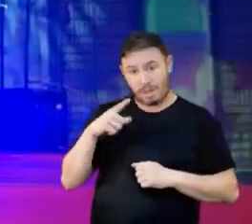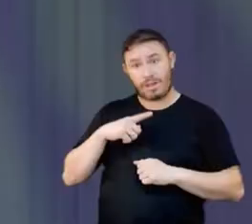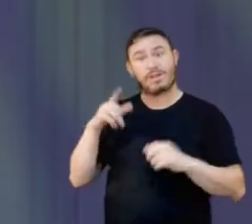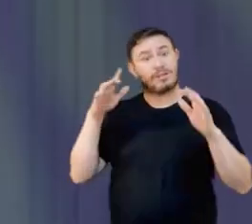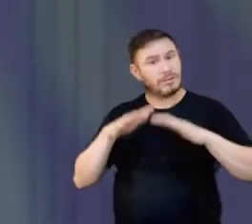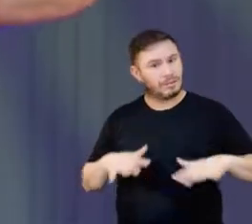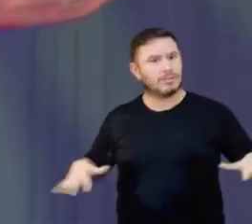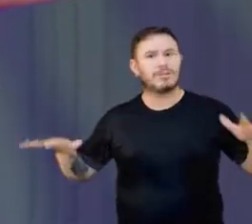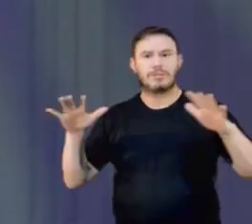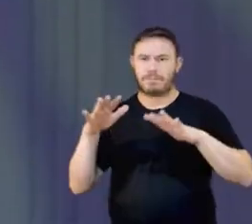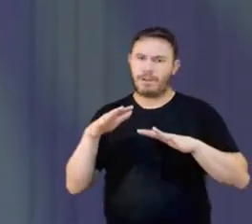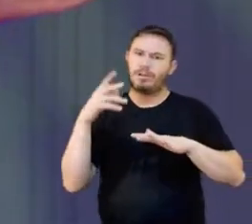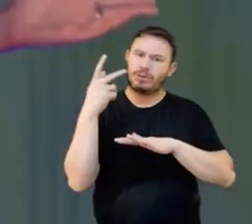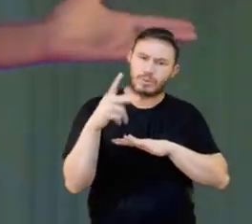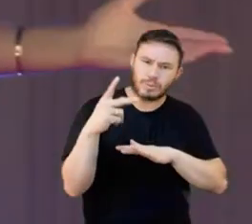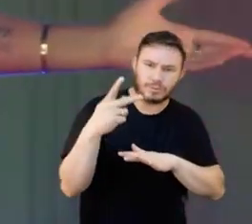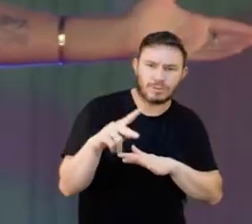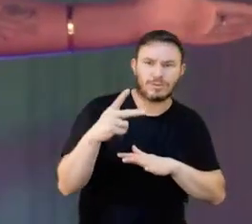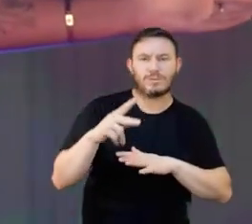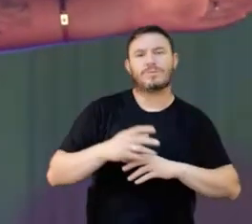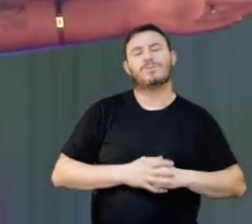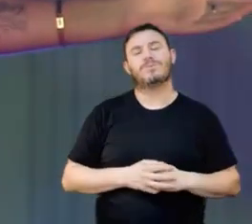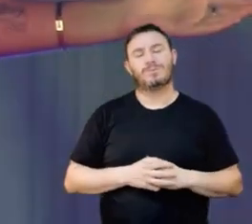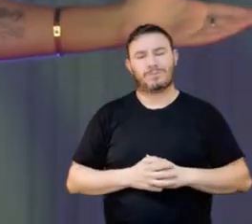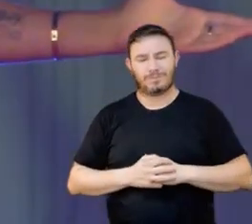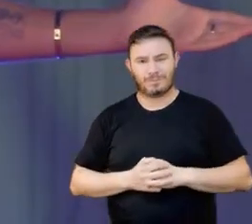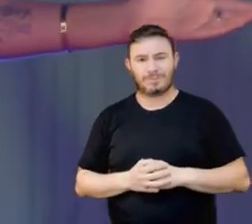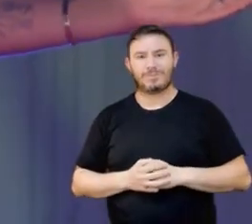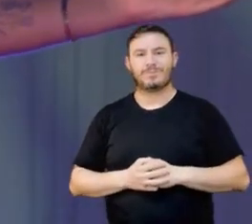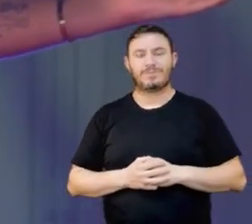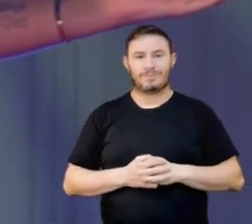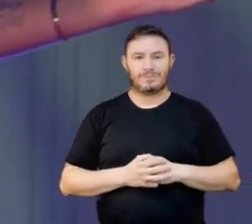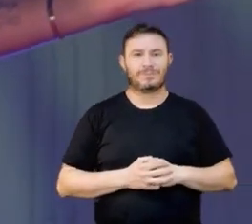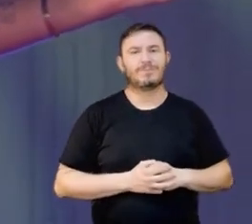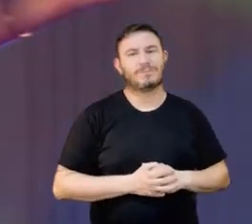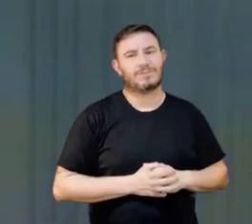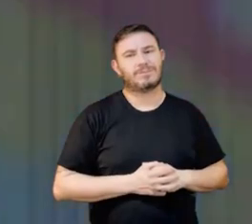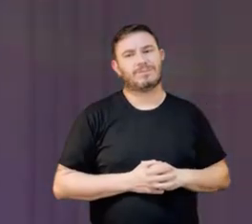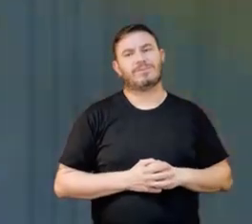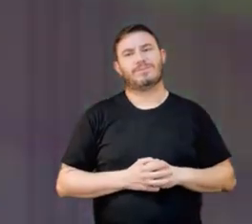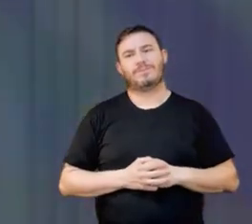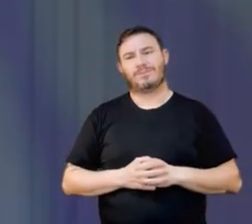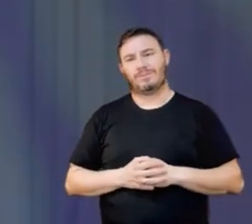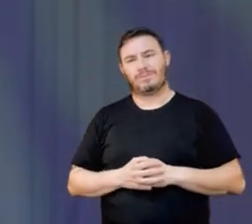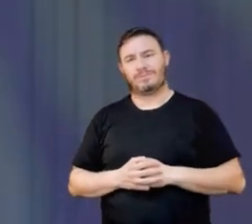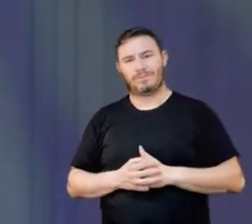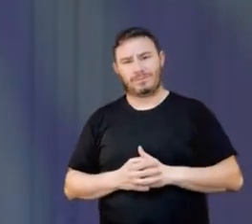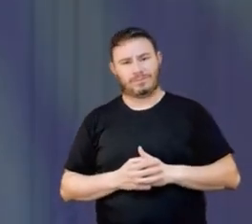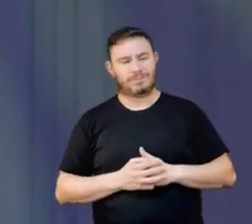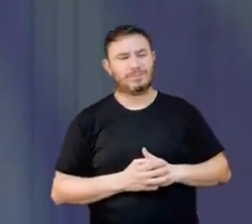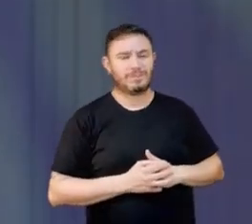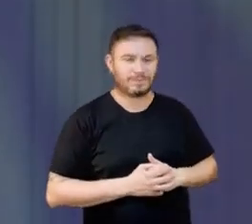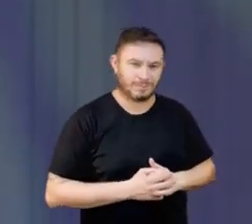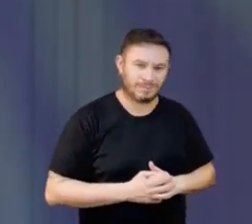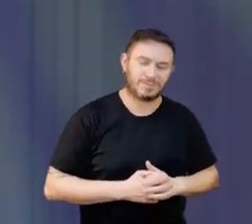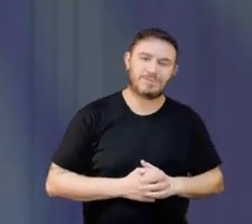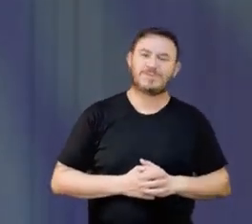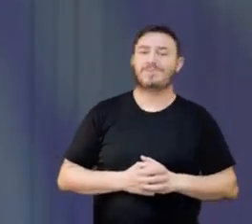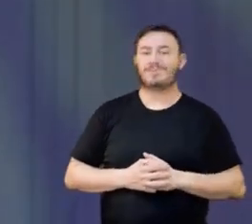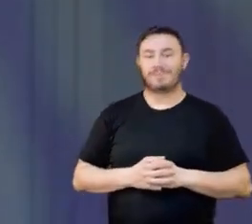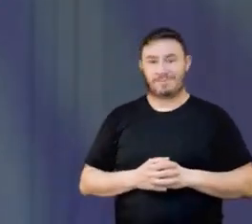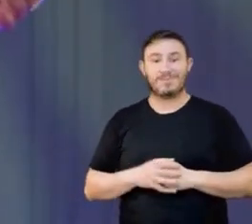Enquanto houver espaço, corpo, tempo e algum modo de dizer